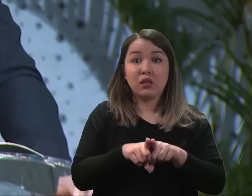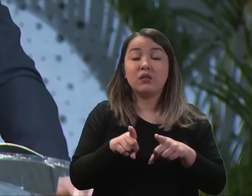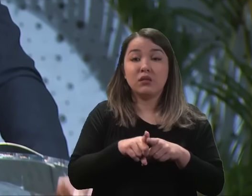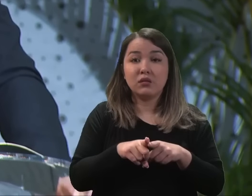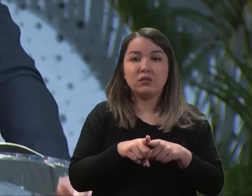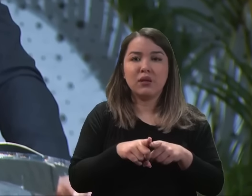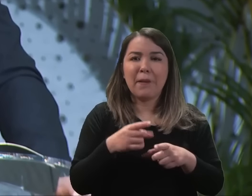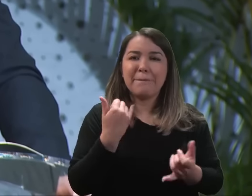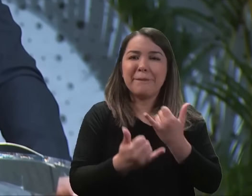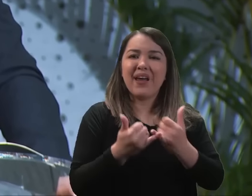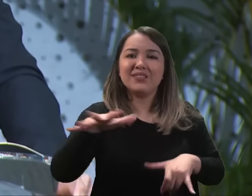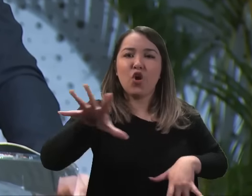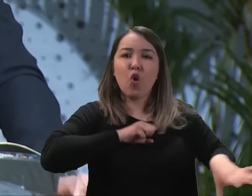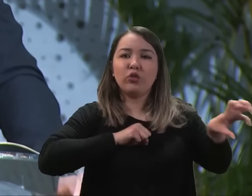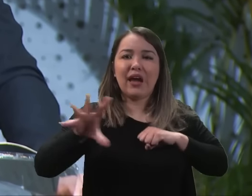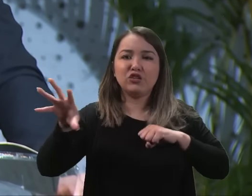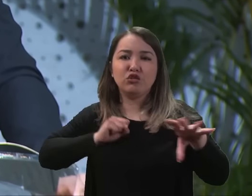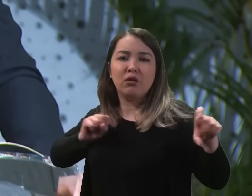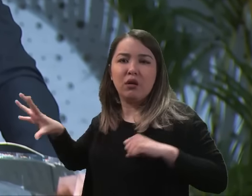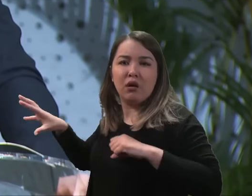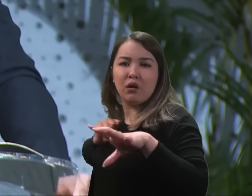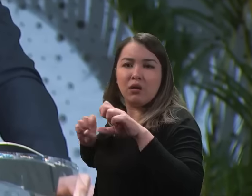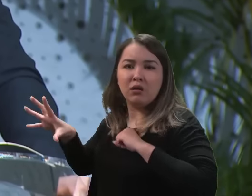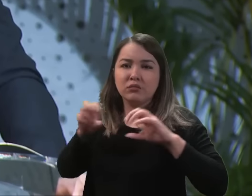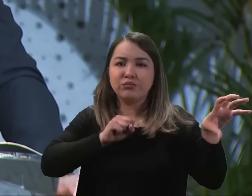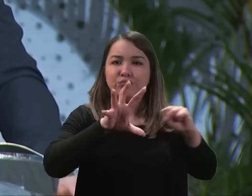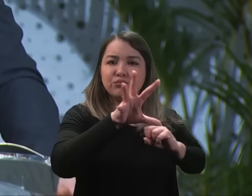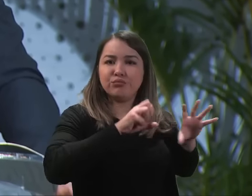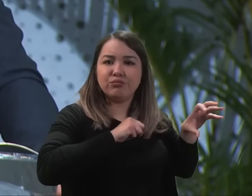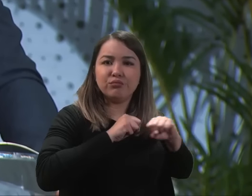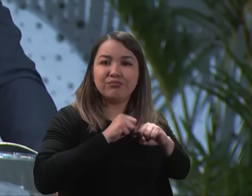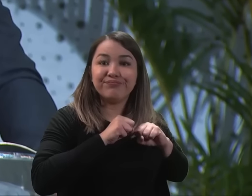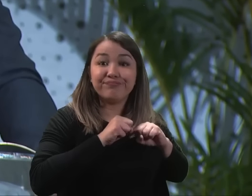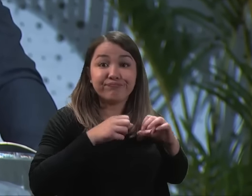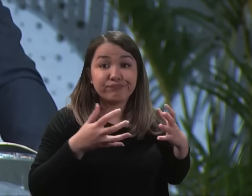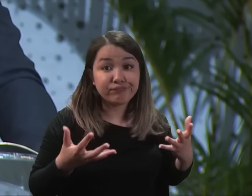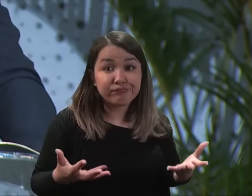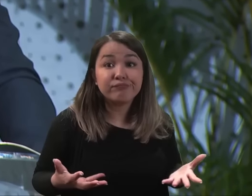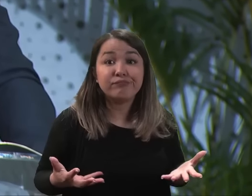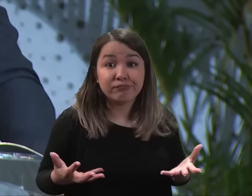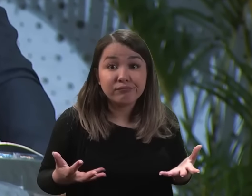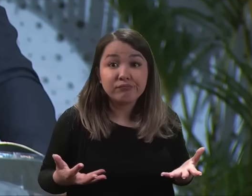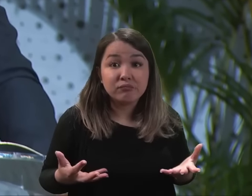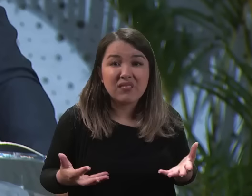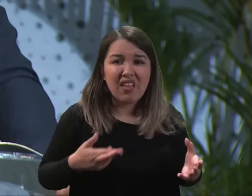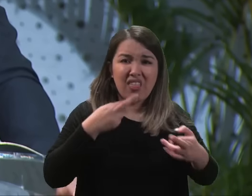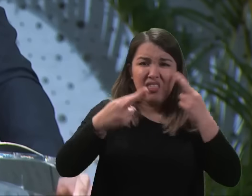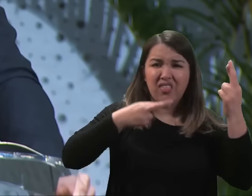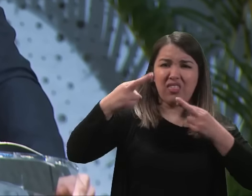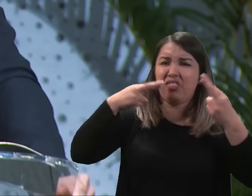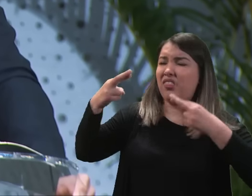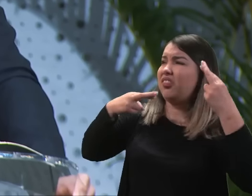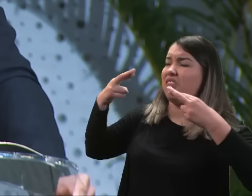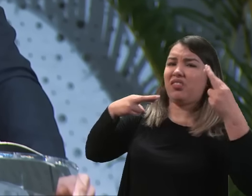contagiosa ó queridos murmuradores murmuradores